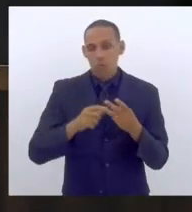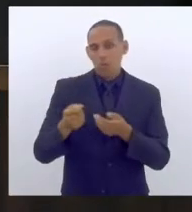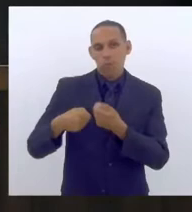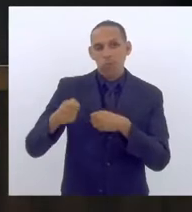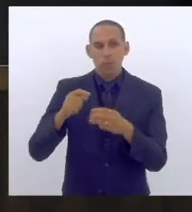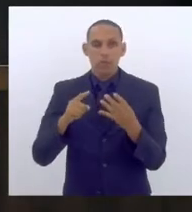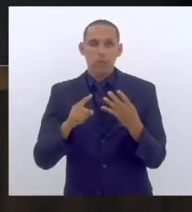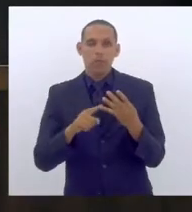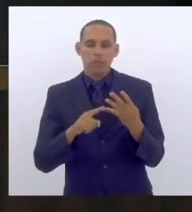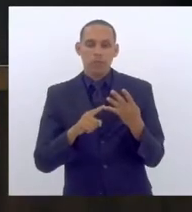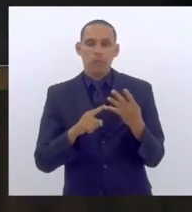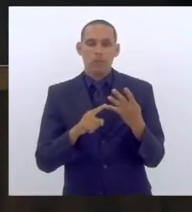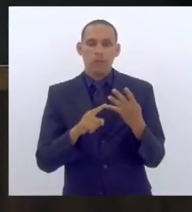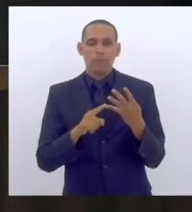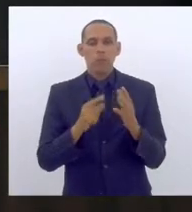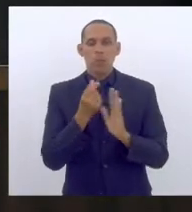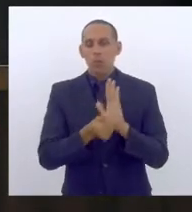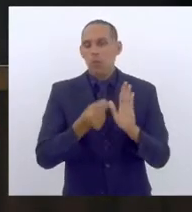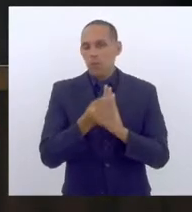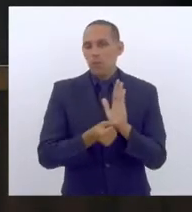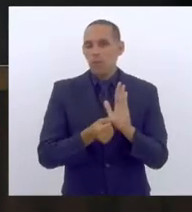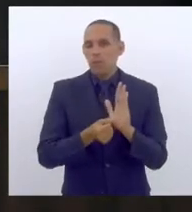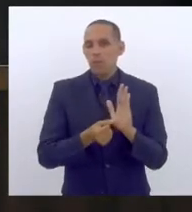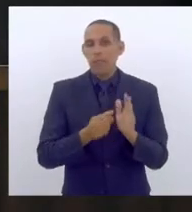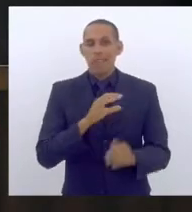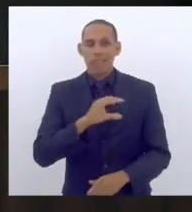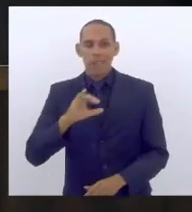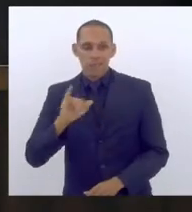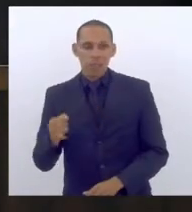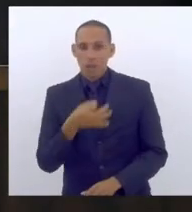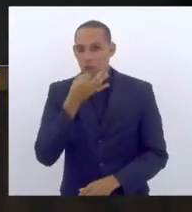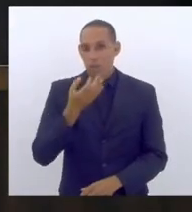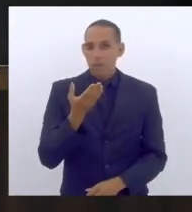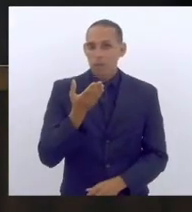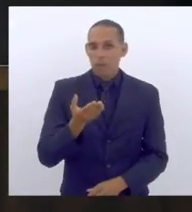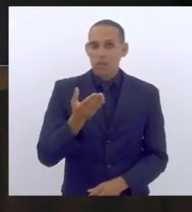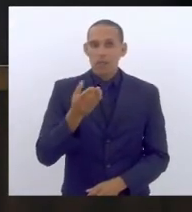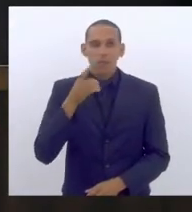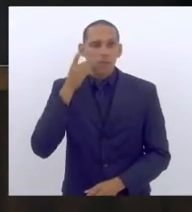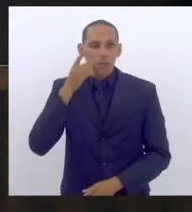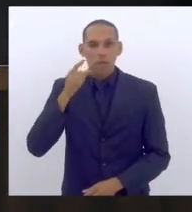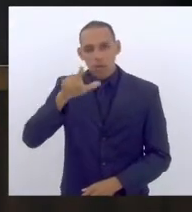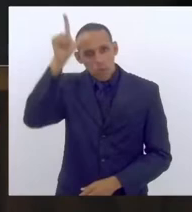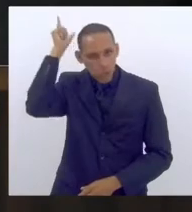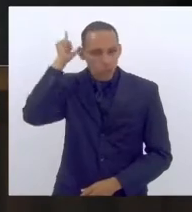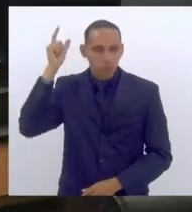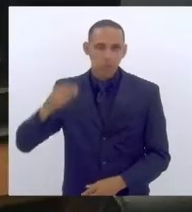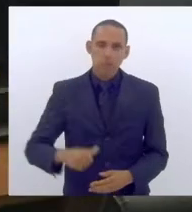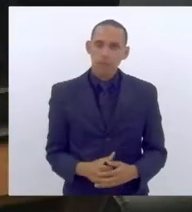e orçamento permitir parecer pela comissão de condição Justiça Deputado municipal